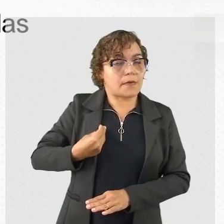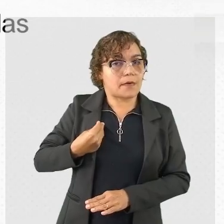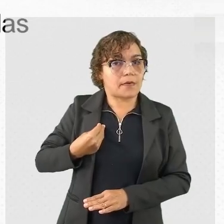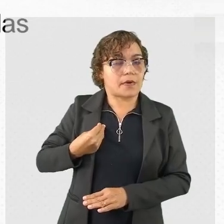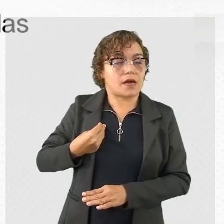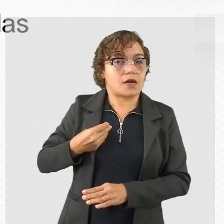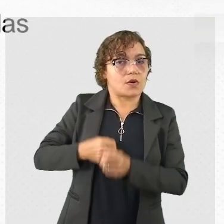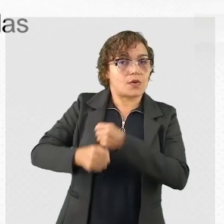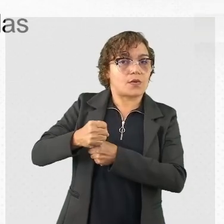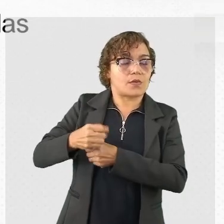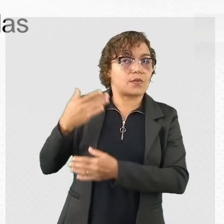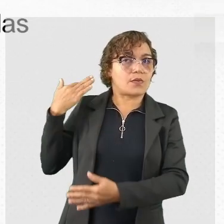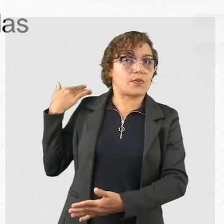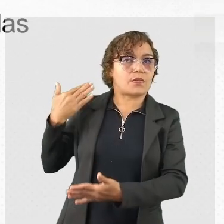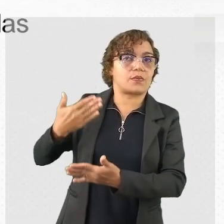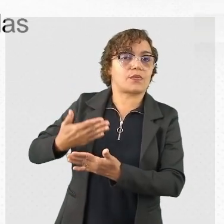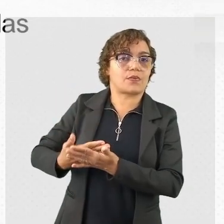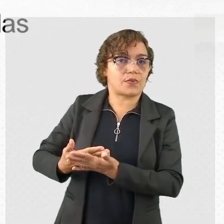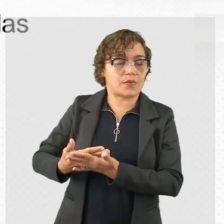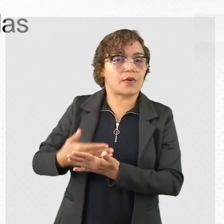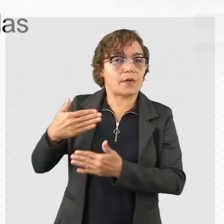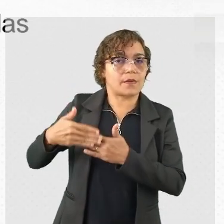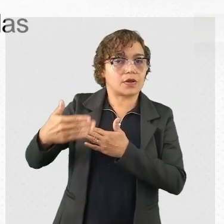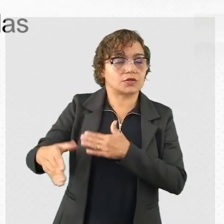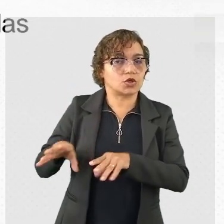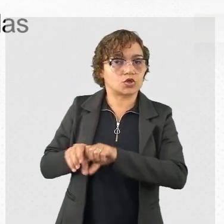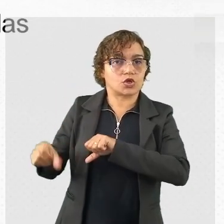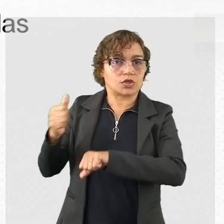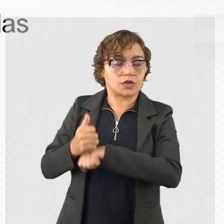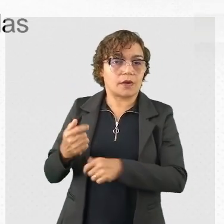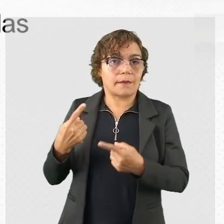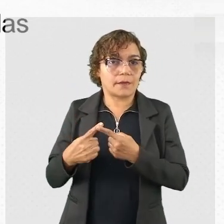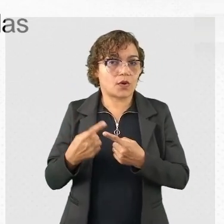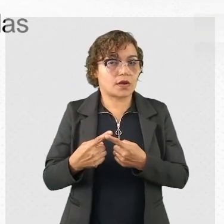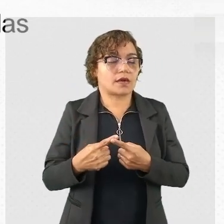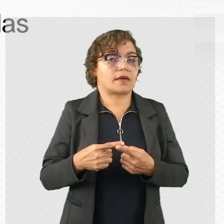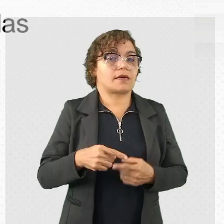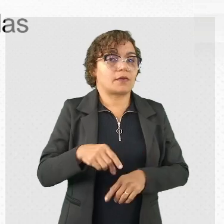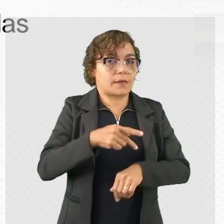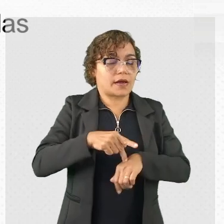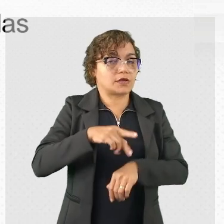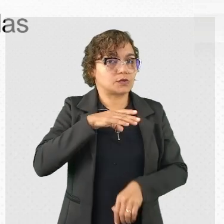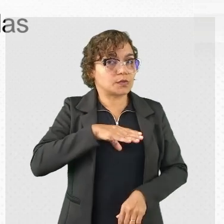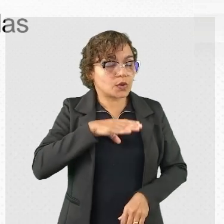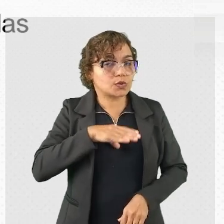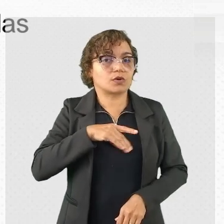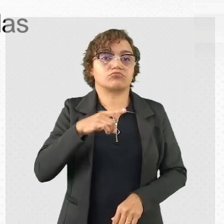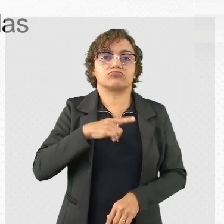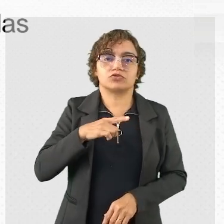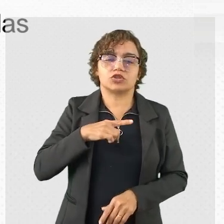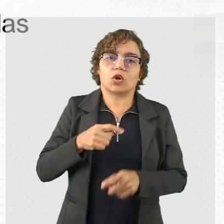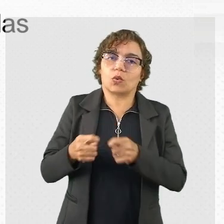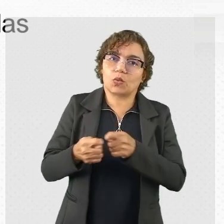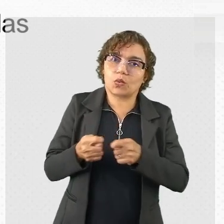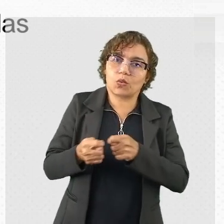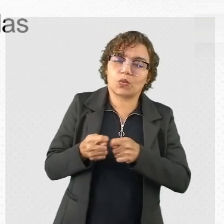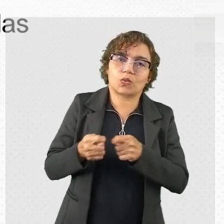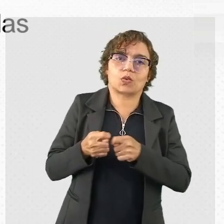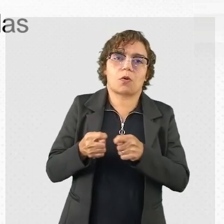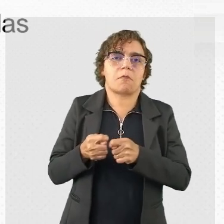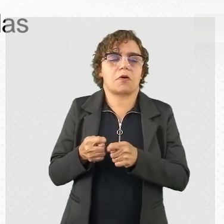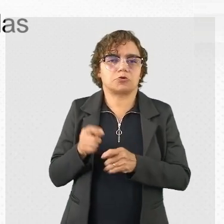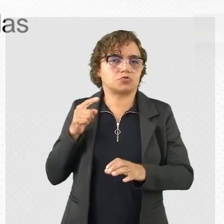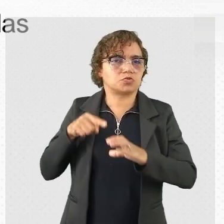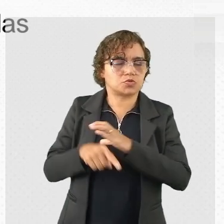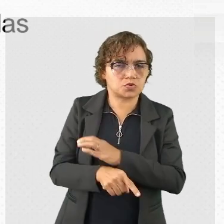processo de colonização, porque Portugal já tinha anteriormente, a esse período, um comércio muito fecundo com